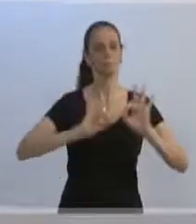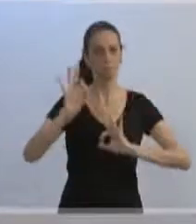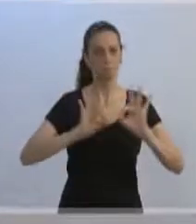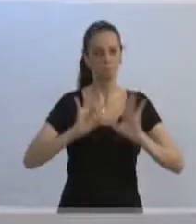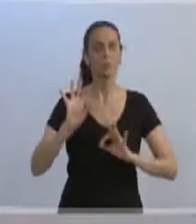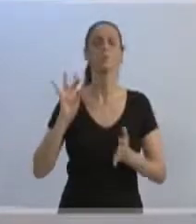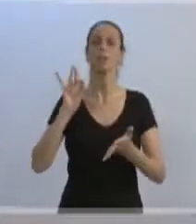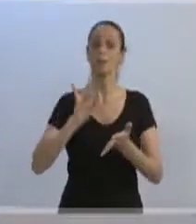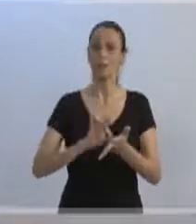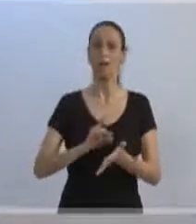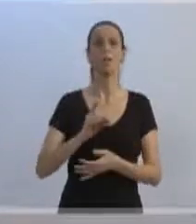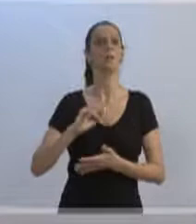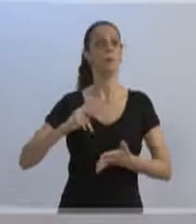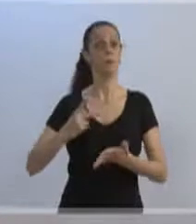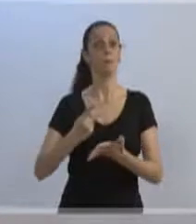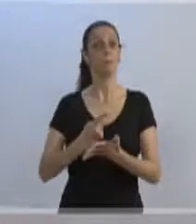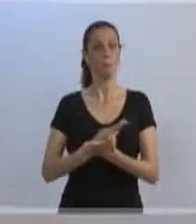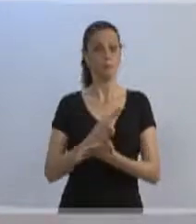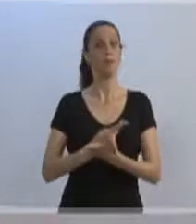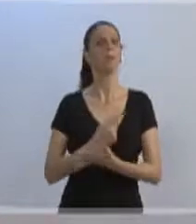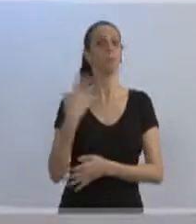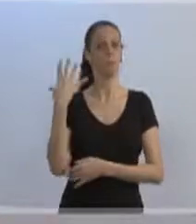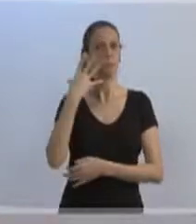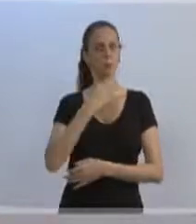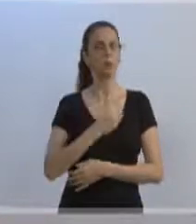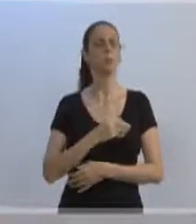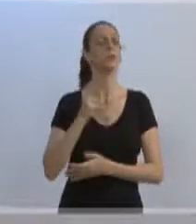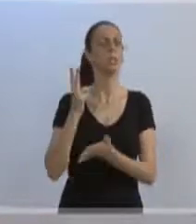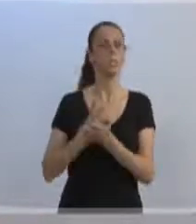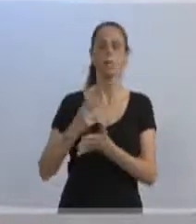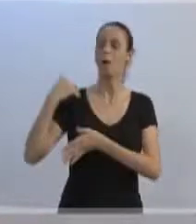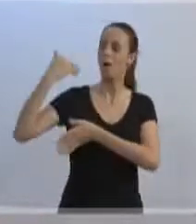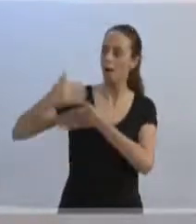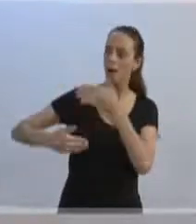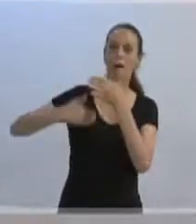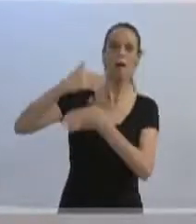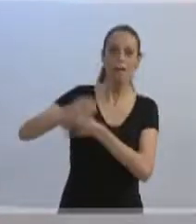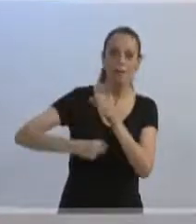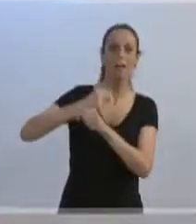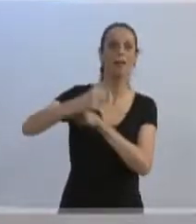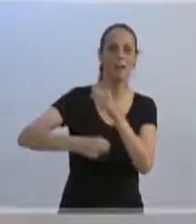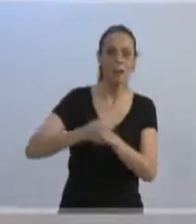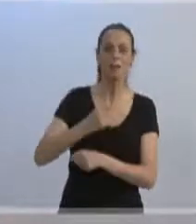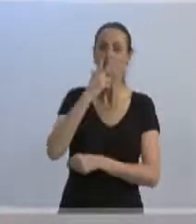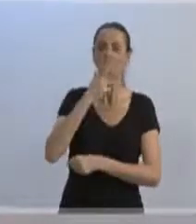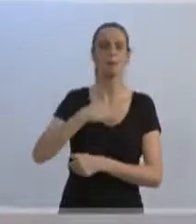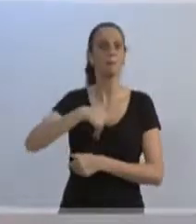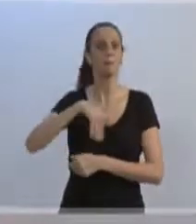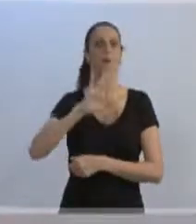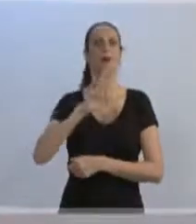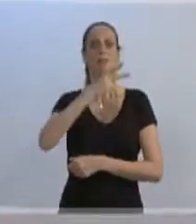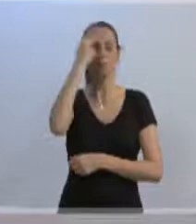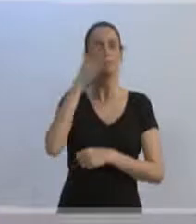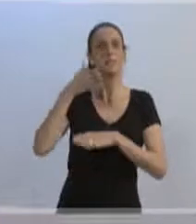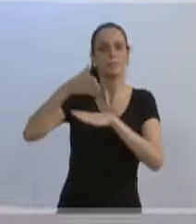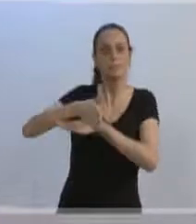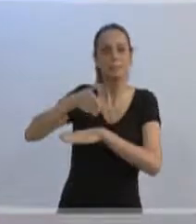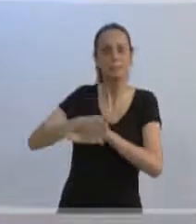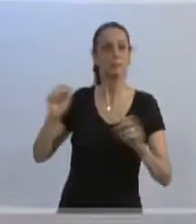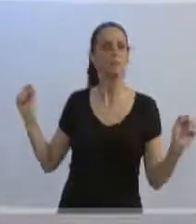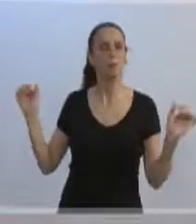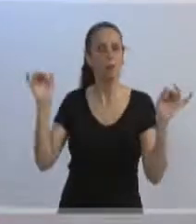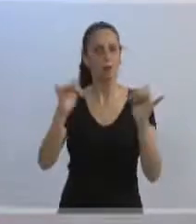fiz mais uma vez uma belíssima edição que a cada ano vem ganhando mais força mais público e vem se tornando aqui